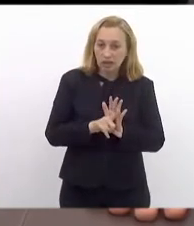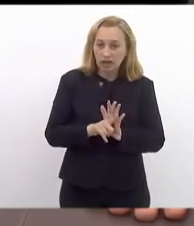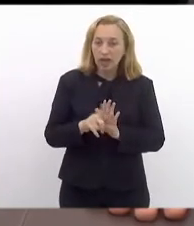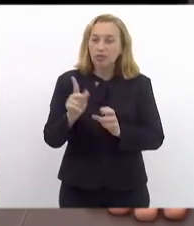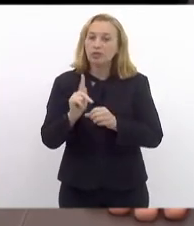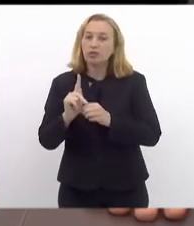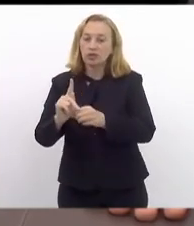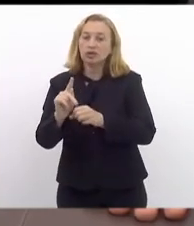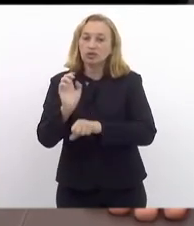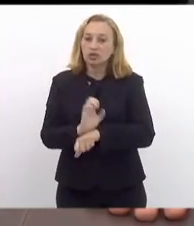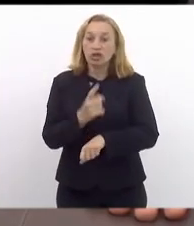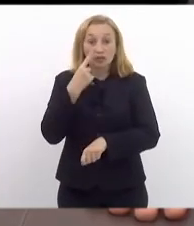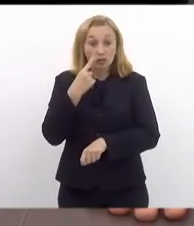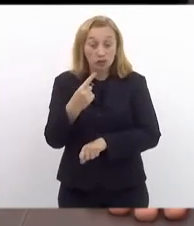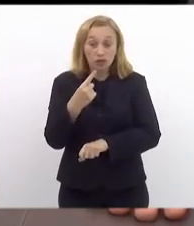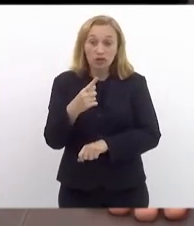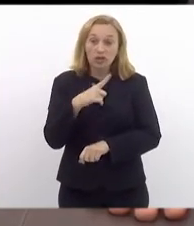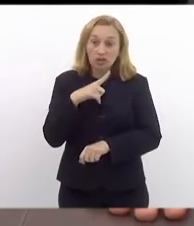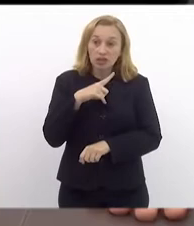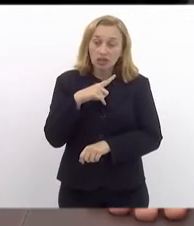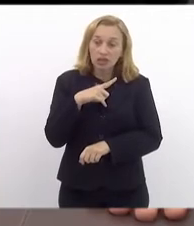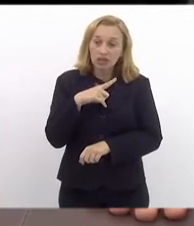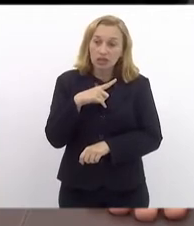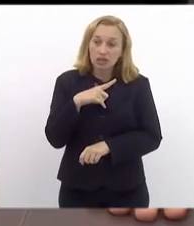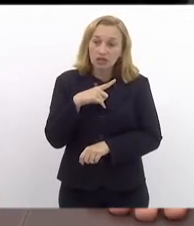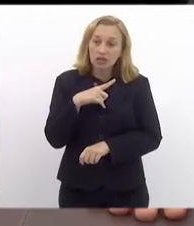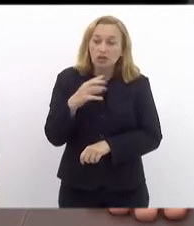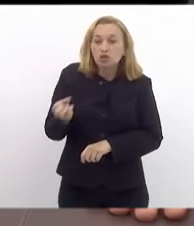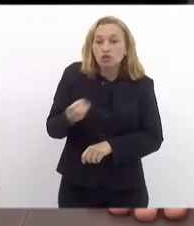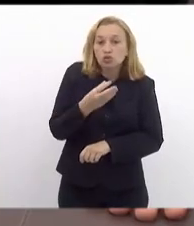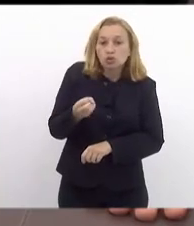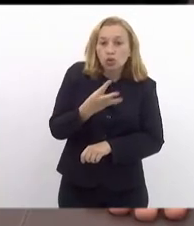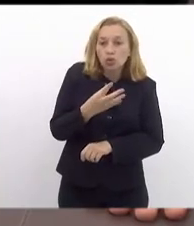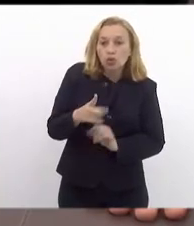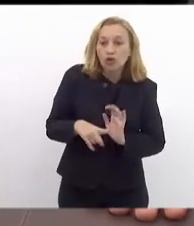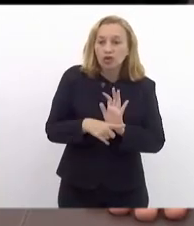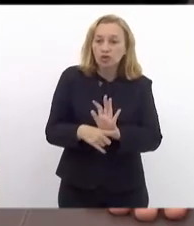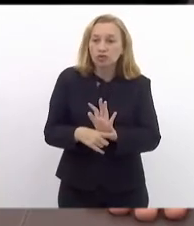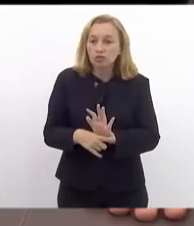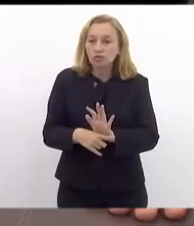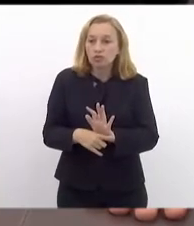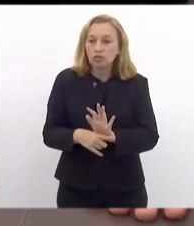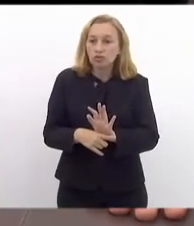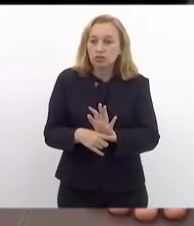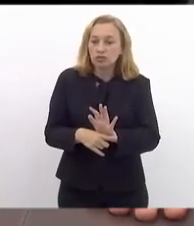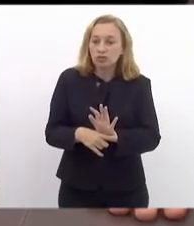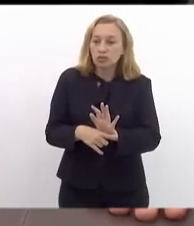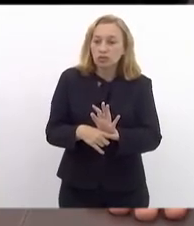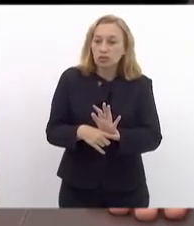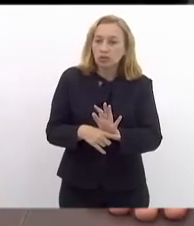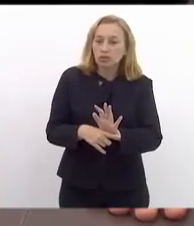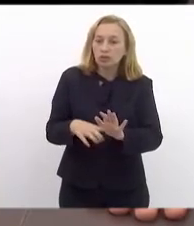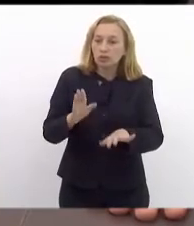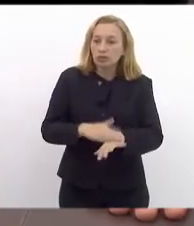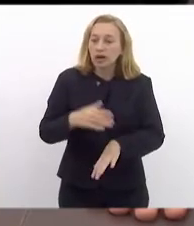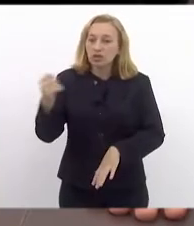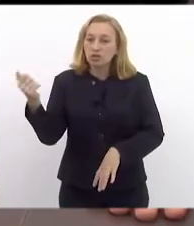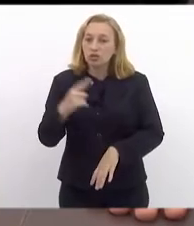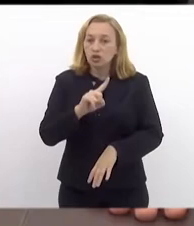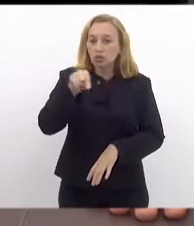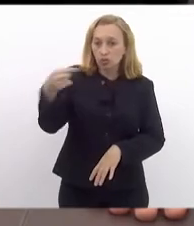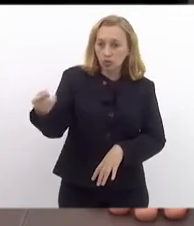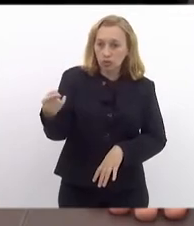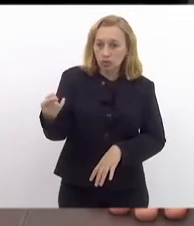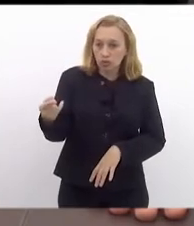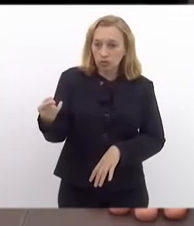estado verificou que haveria então uma condição de novo benefício mais benéfico do que o anterior para esse contribuinte